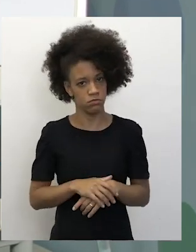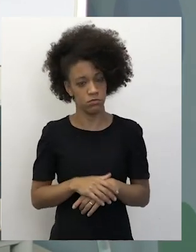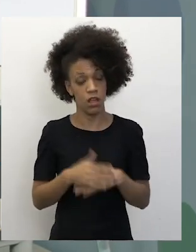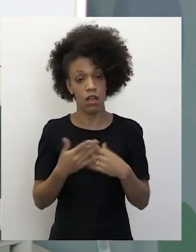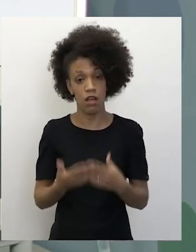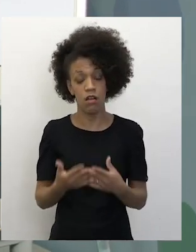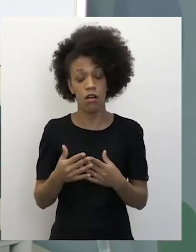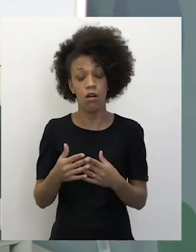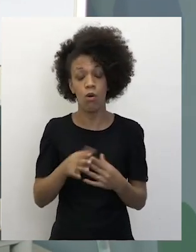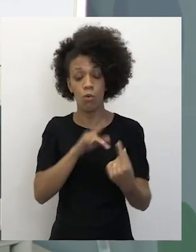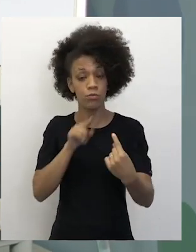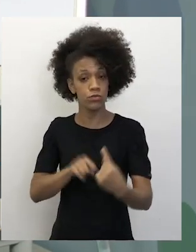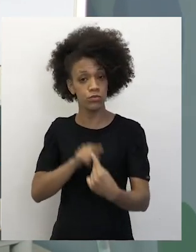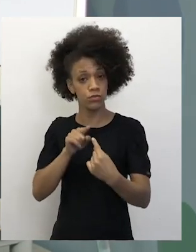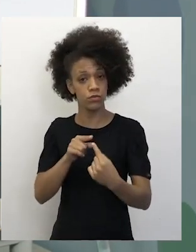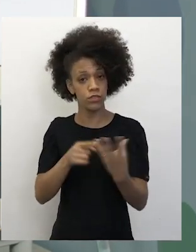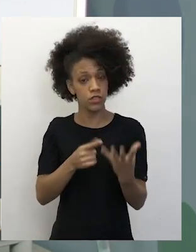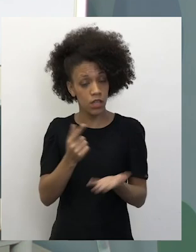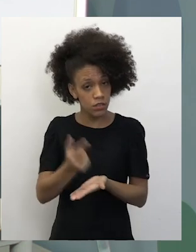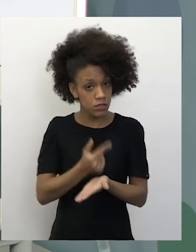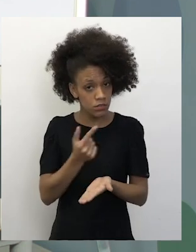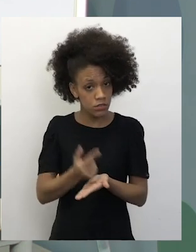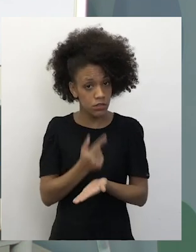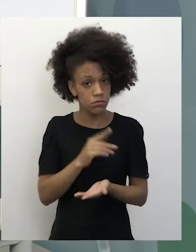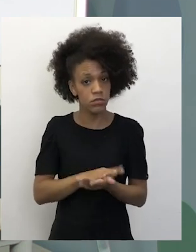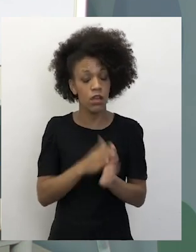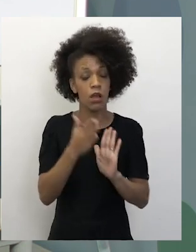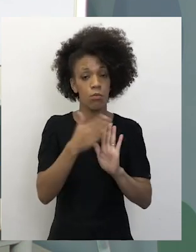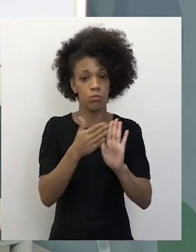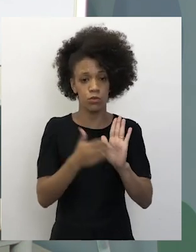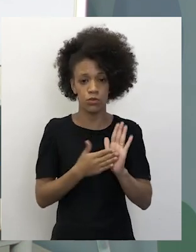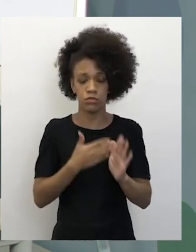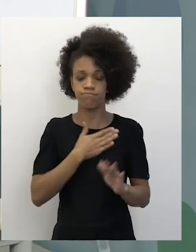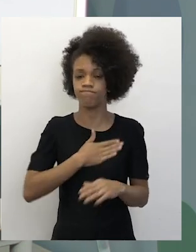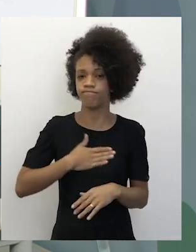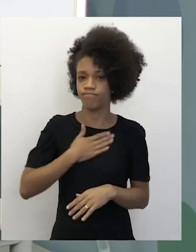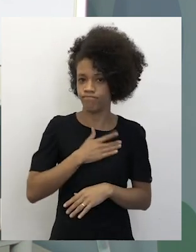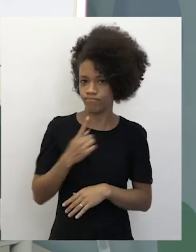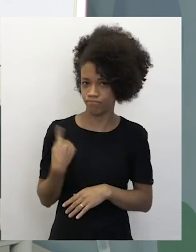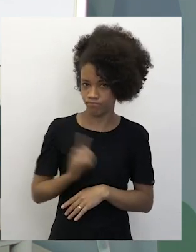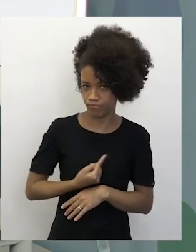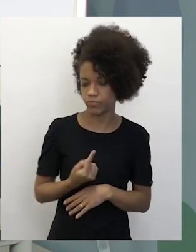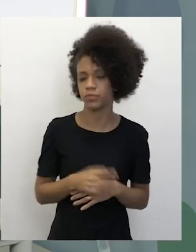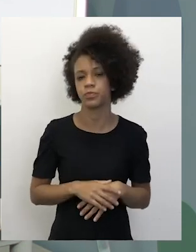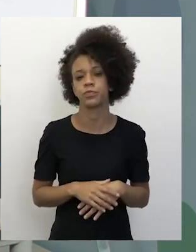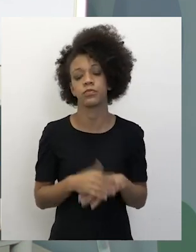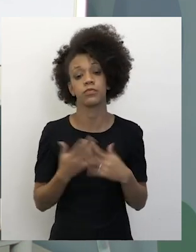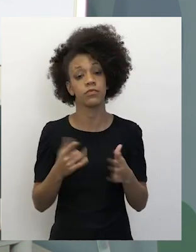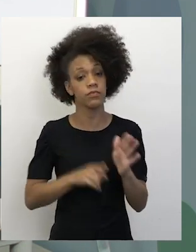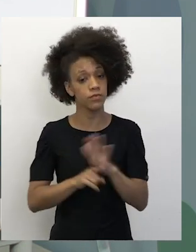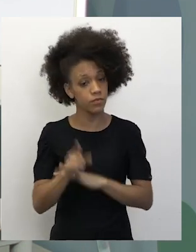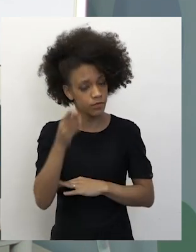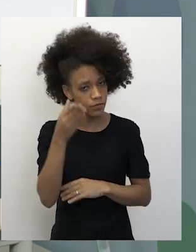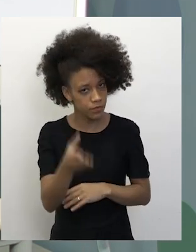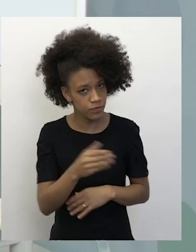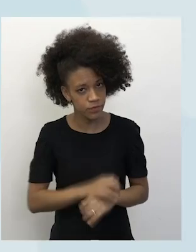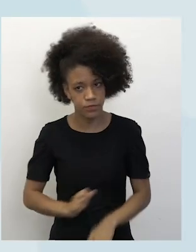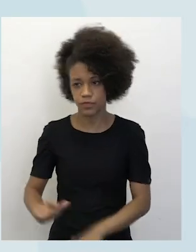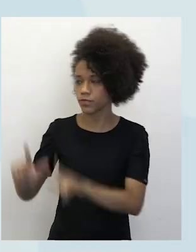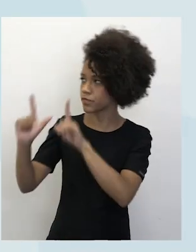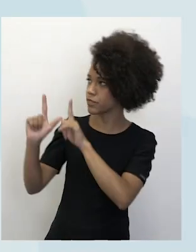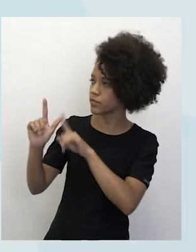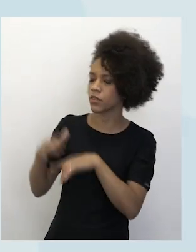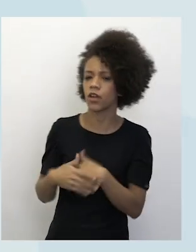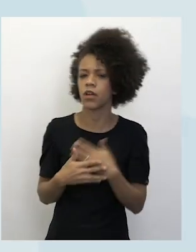função da literatura é uma função estética de proporcionar prazer para nós né Então olha eu ia perguntar para vocês pague na